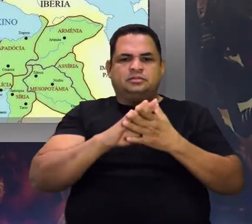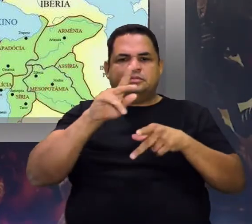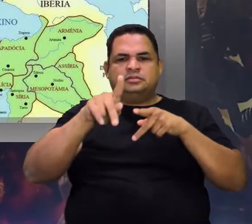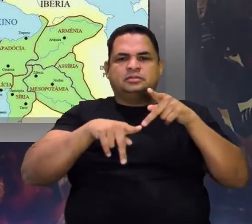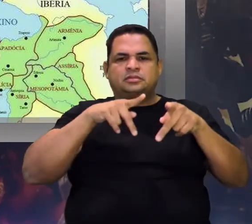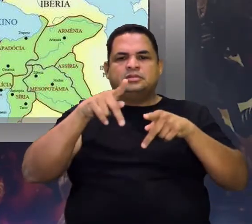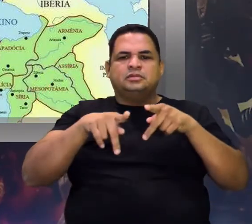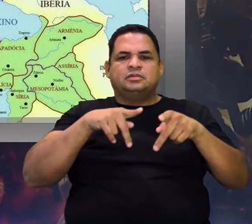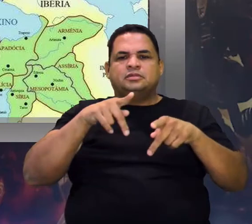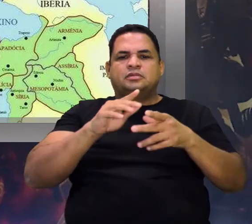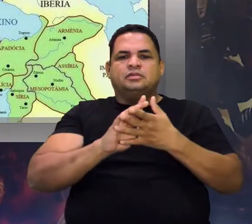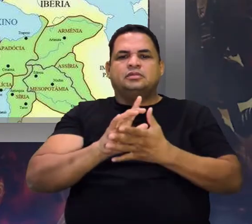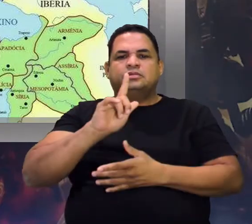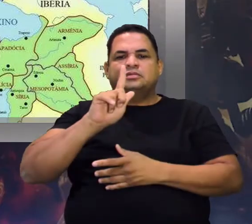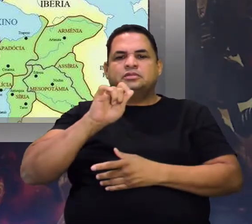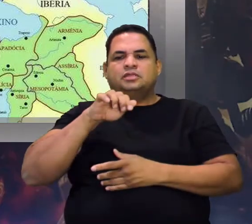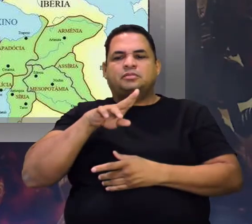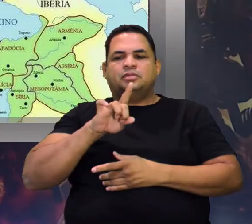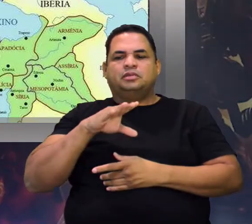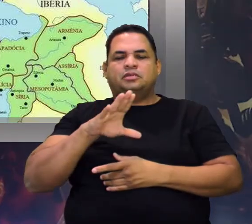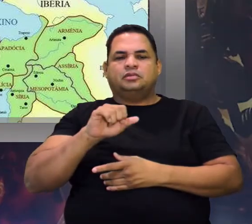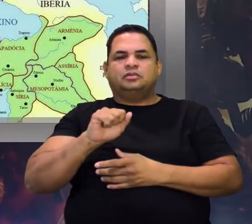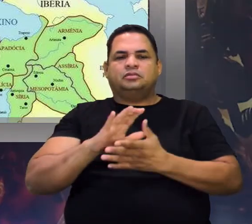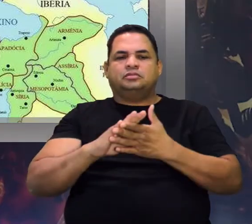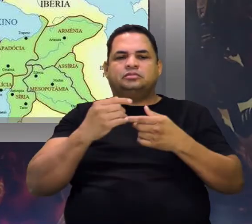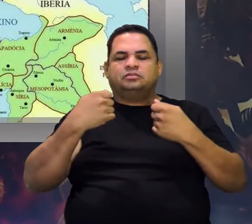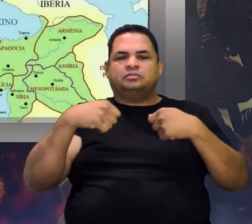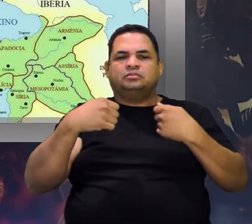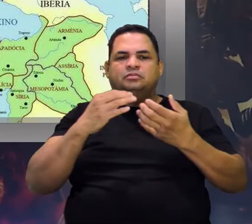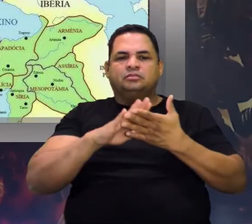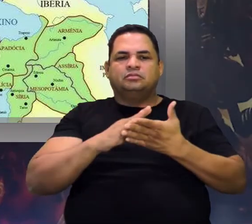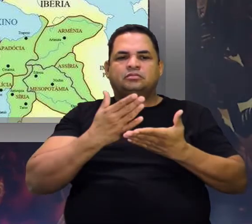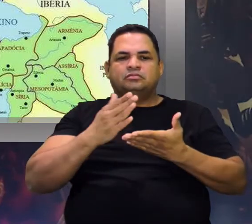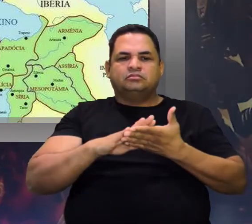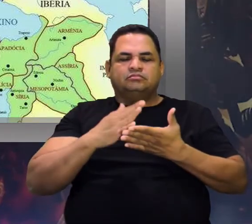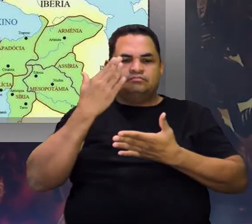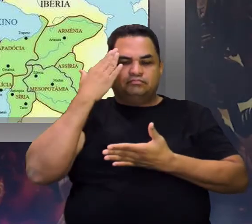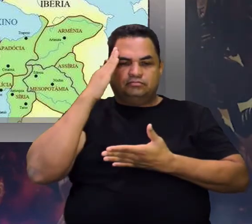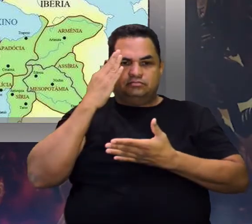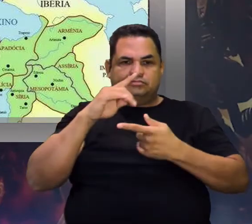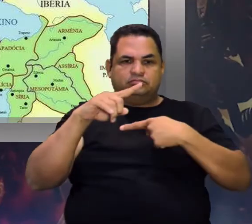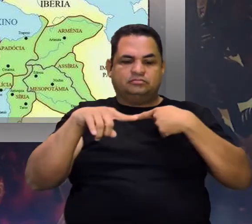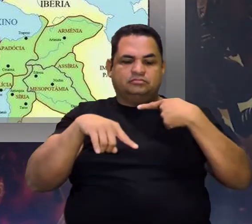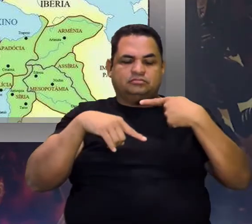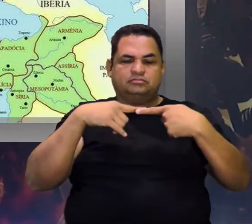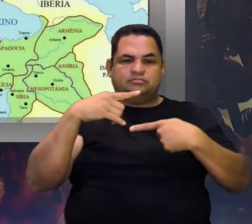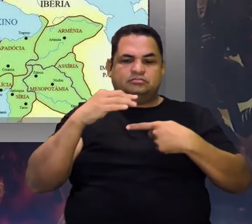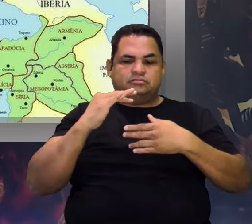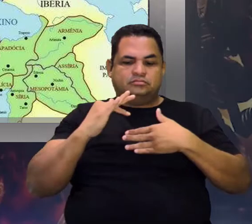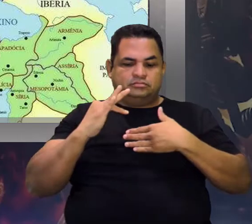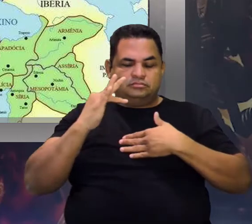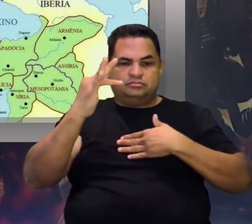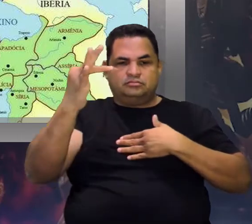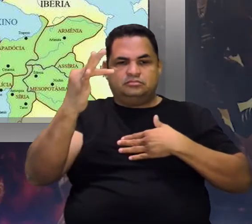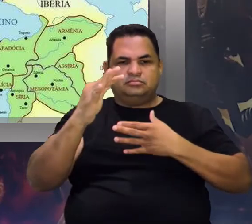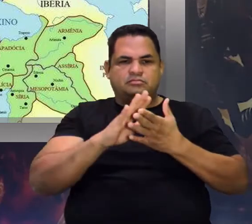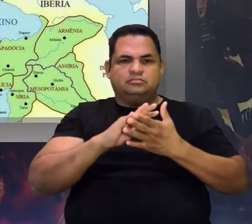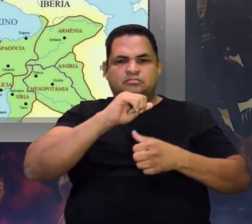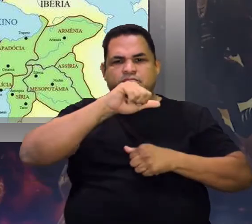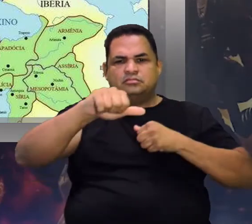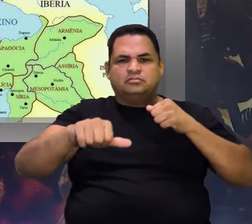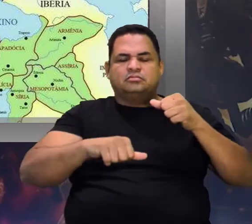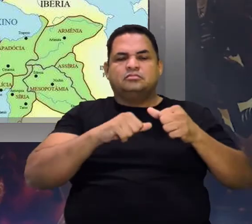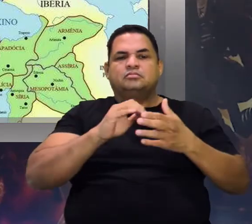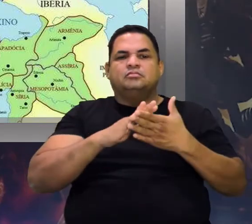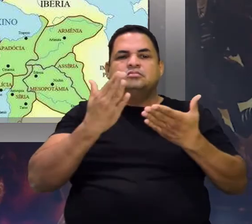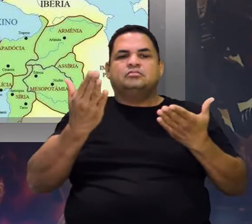povos germânicos, que vocês precisam gravar isso aí, que nós vamos entender lá na frente a transição